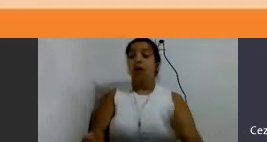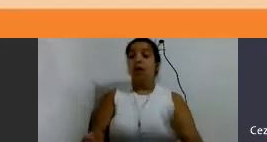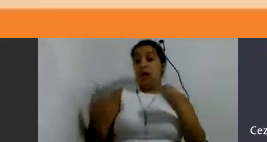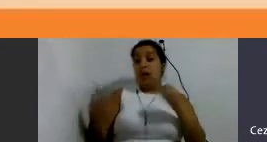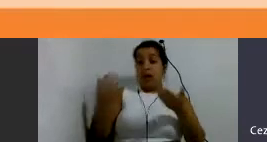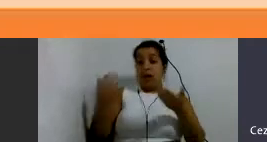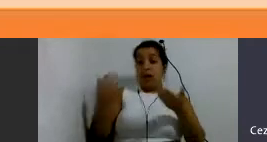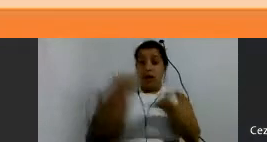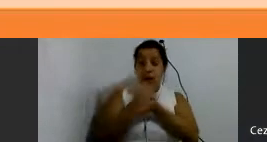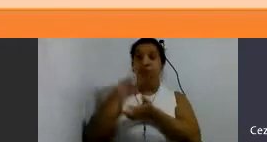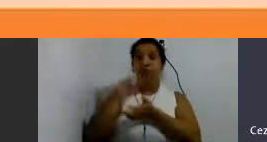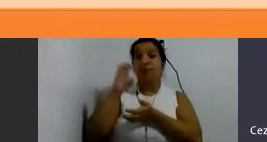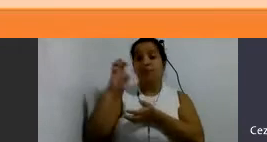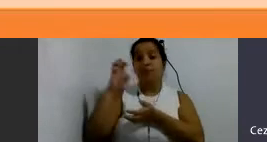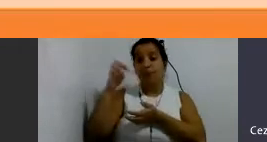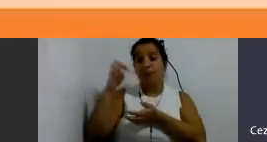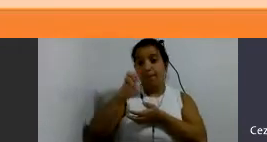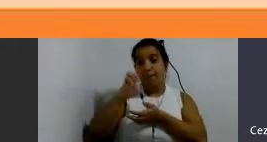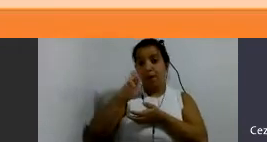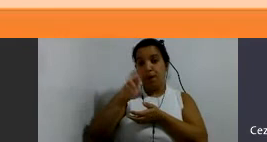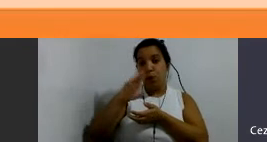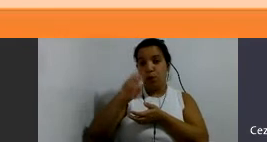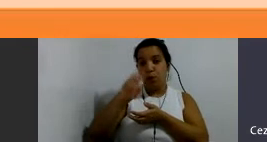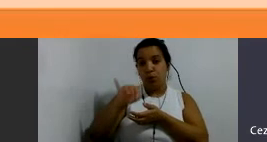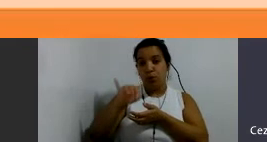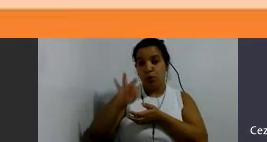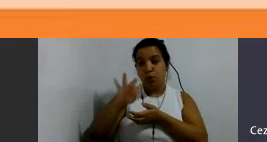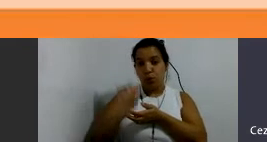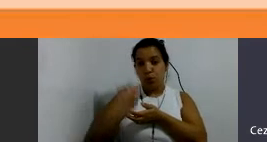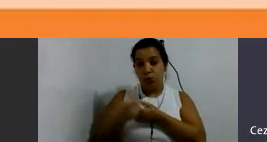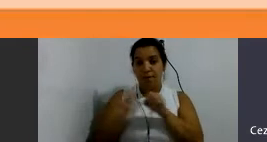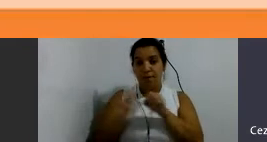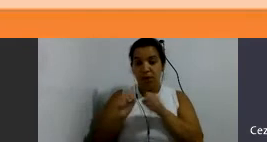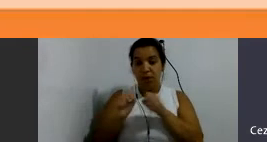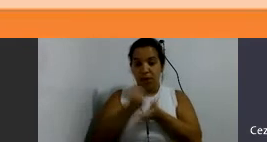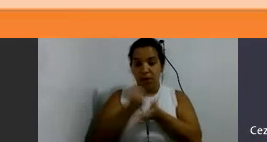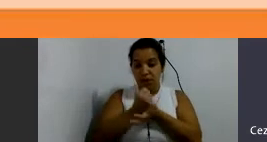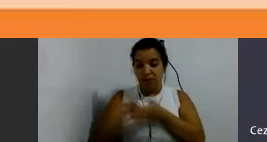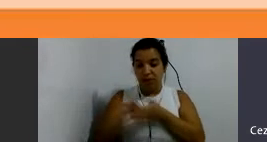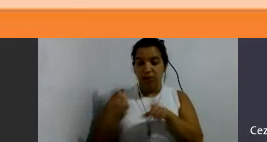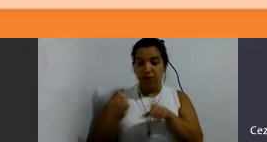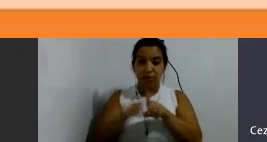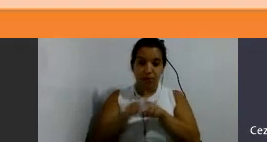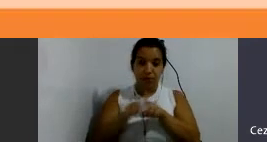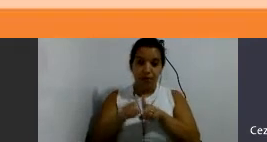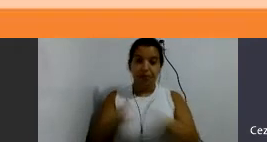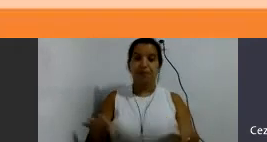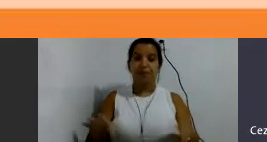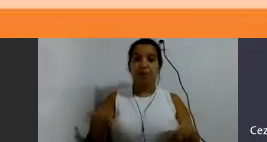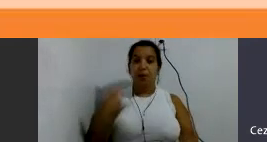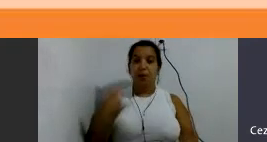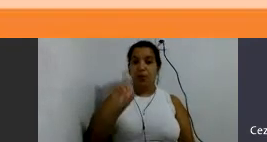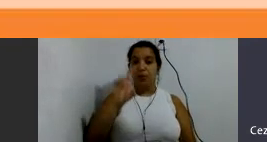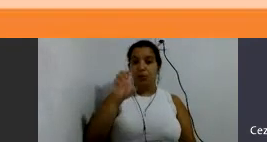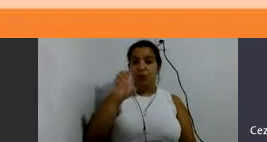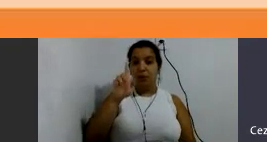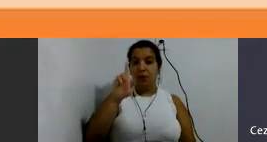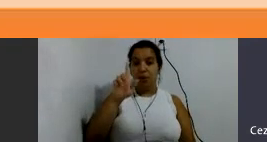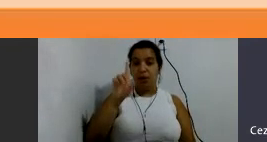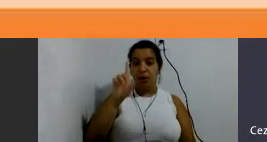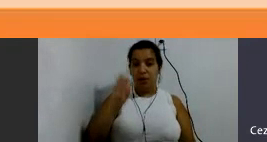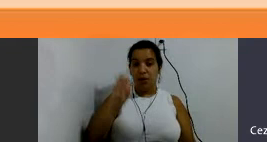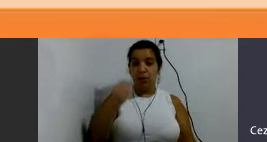hemácias ainda. E a gente pode também fazer o esfregaço delgado, que é aquele mesmo esfregaço lá do